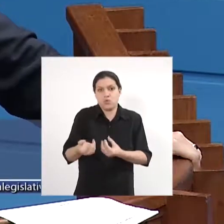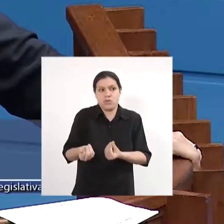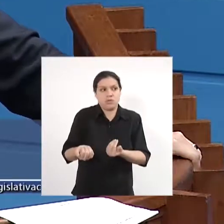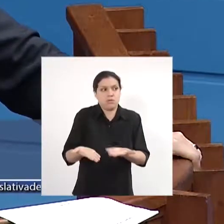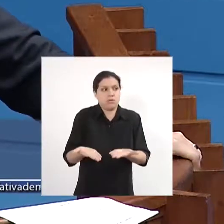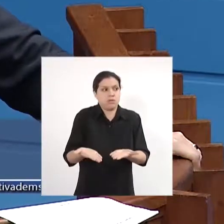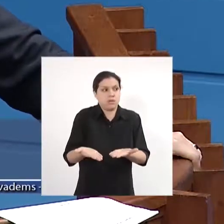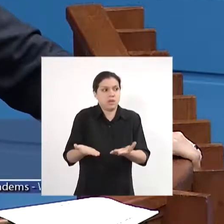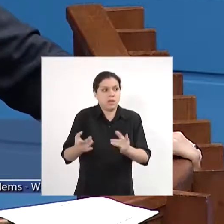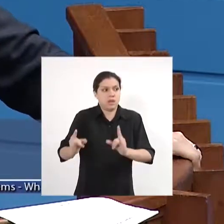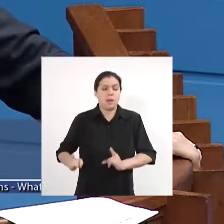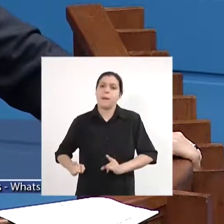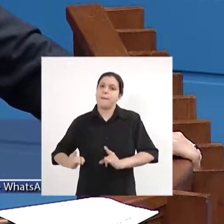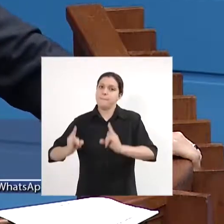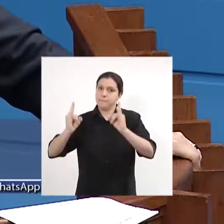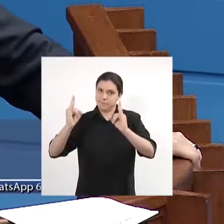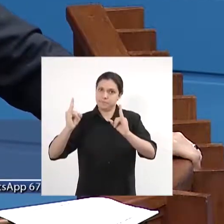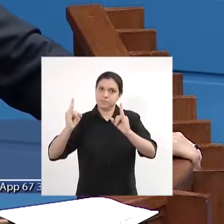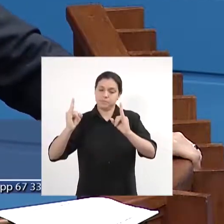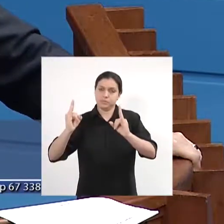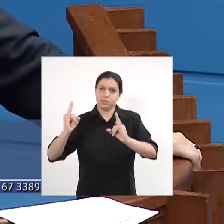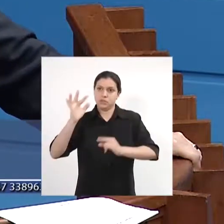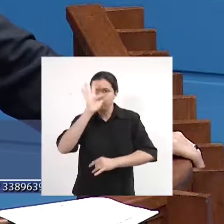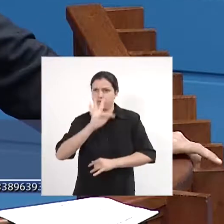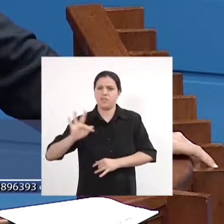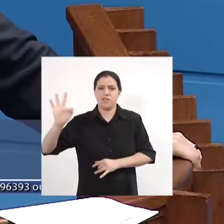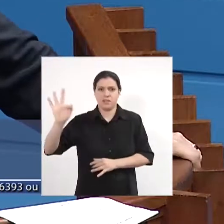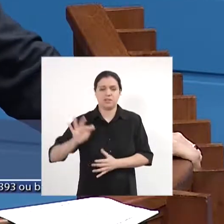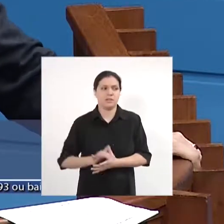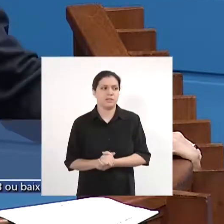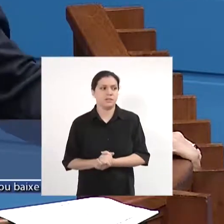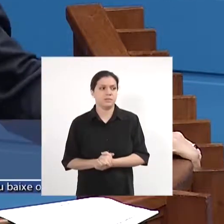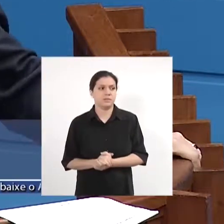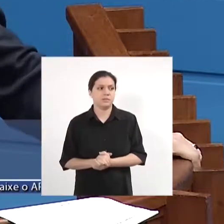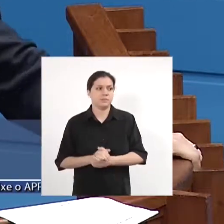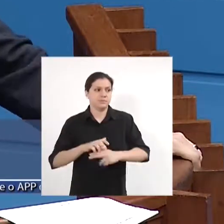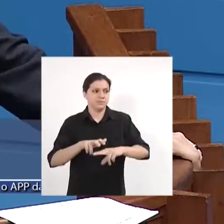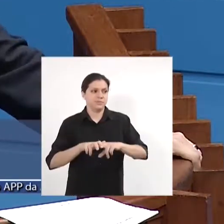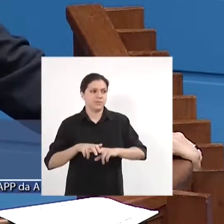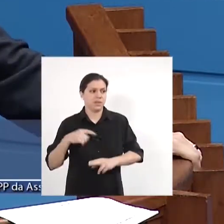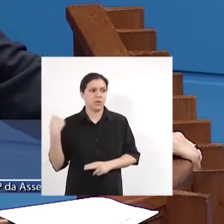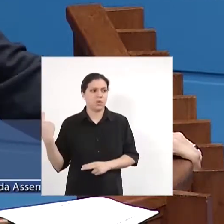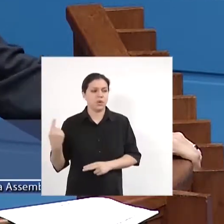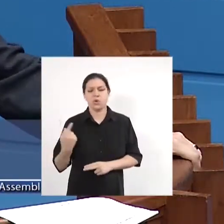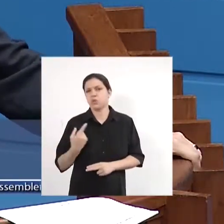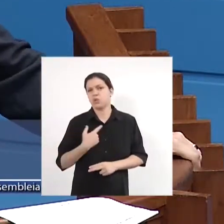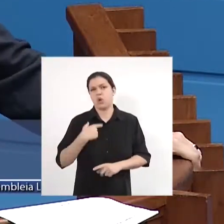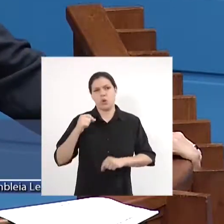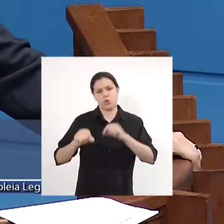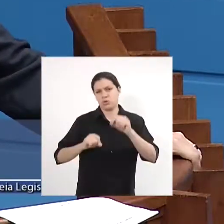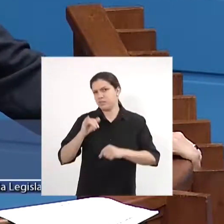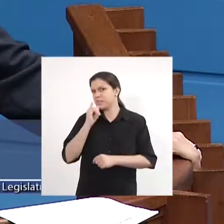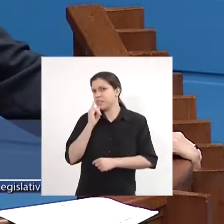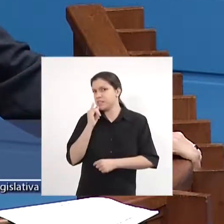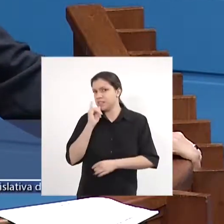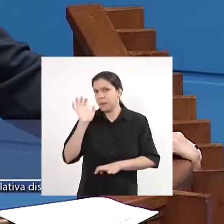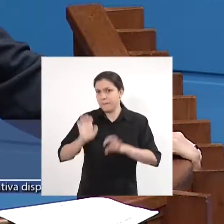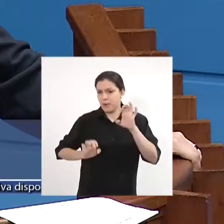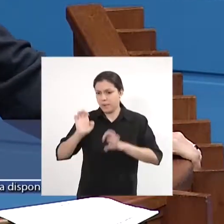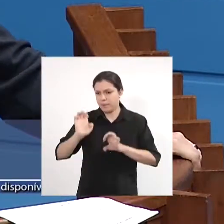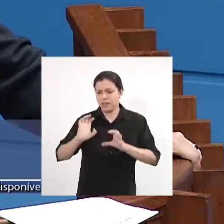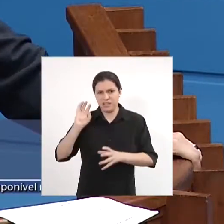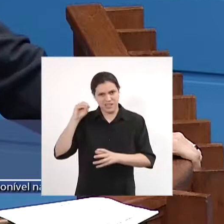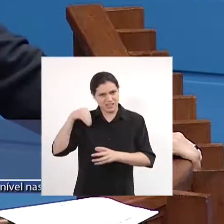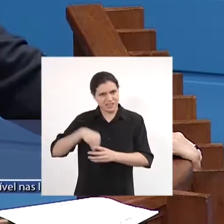federais para essas organizações sociais. Então, nós teríamos a lógica de uma empresa dentro de